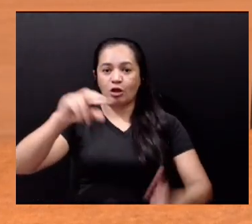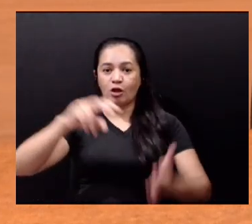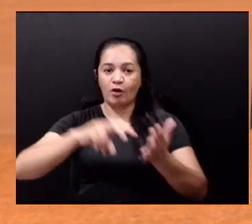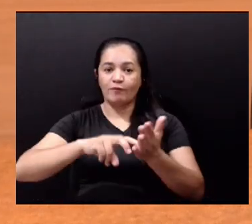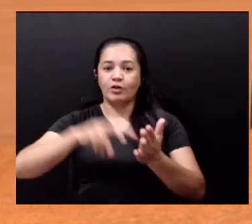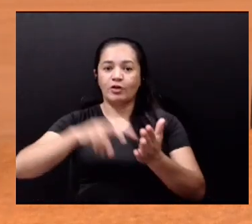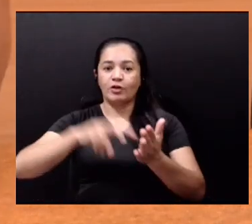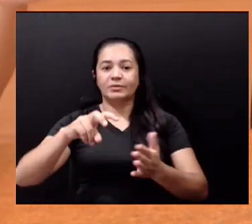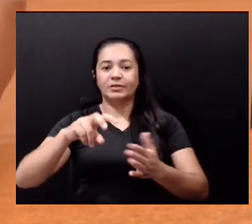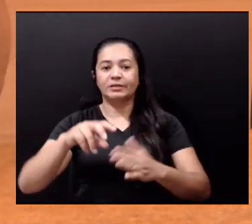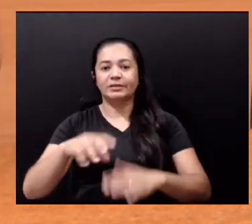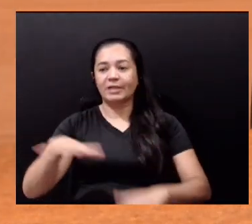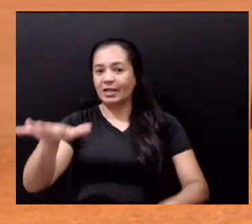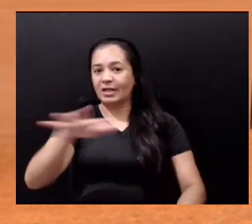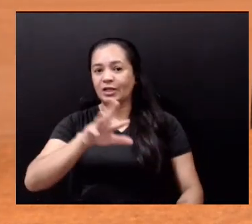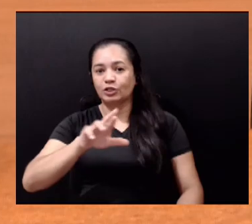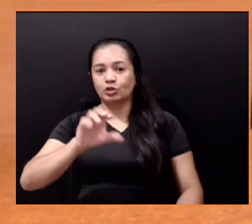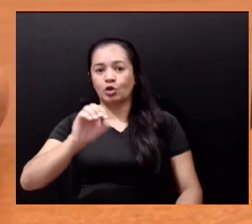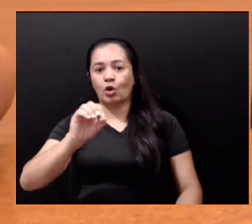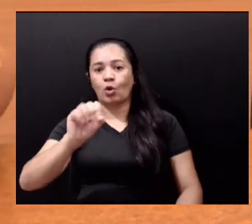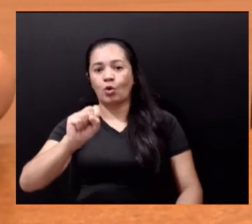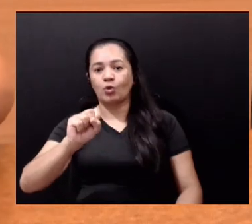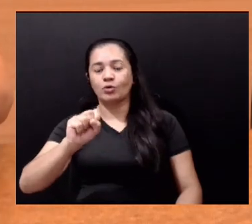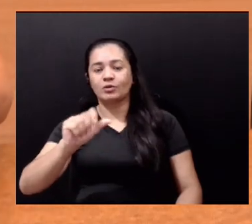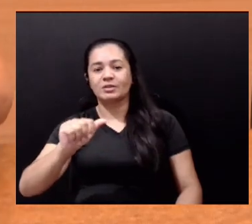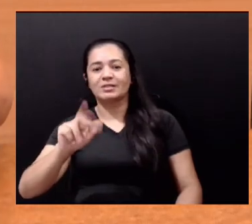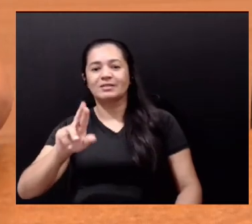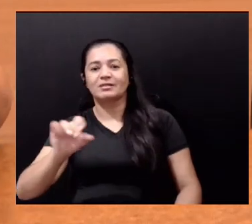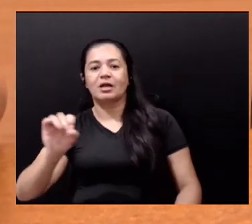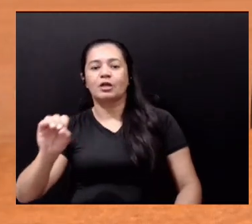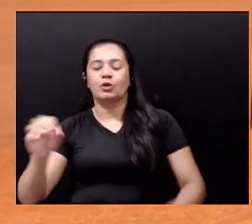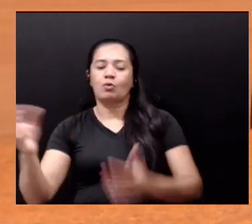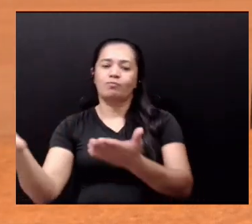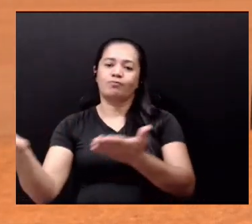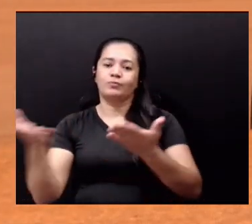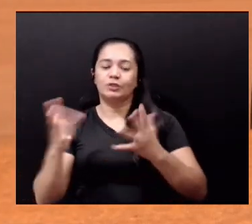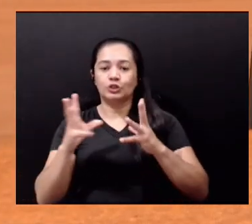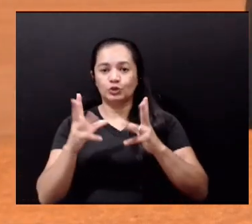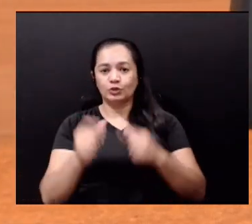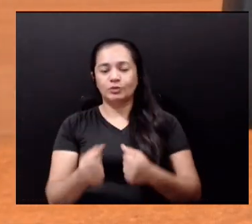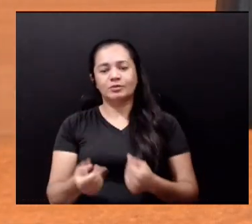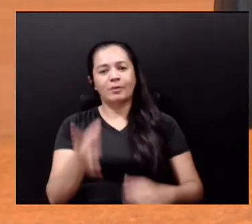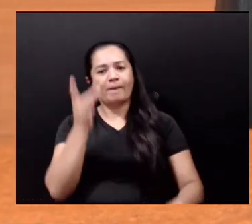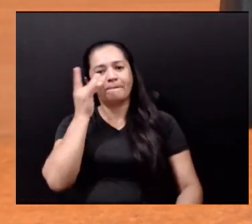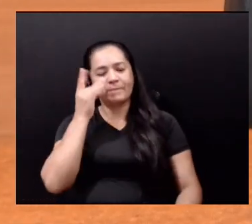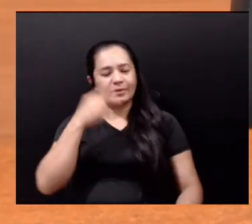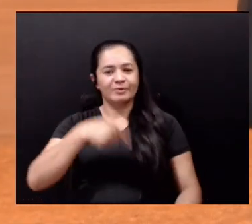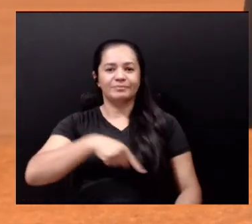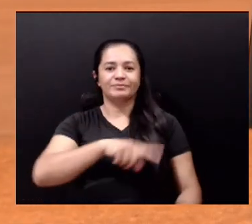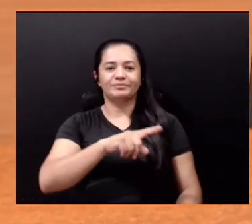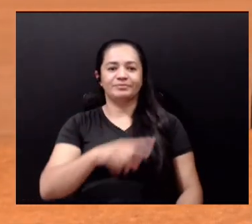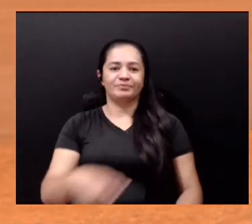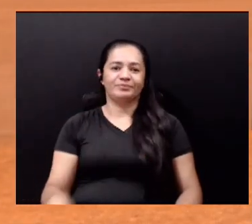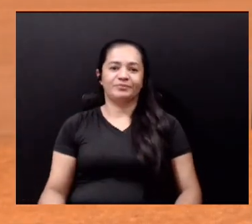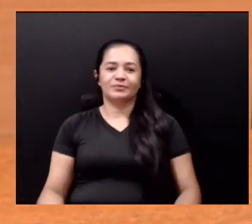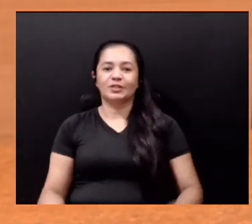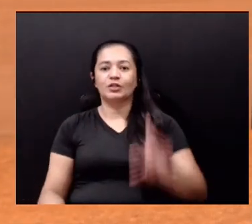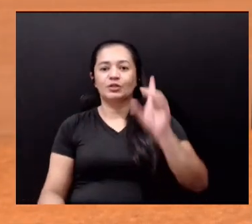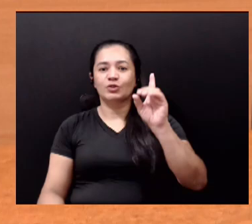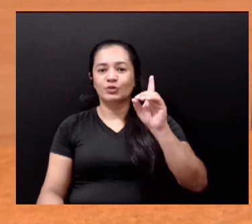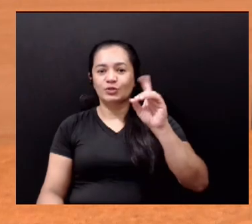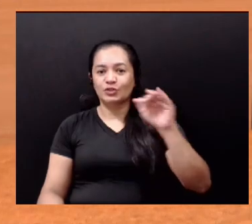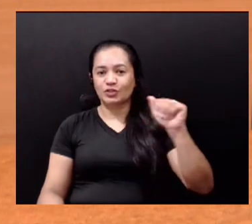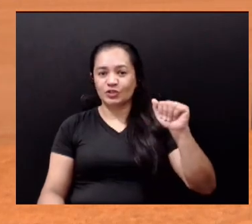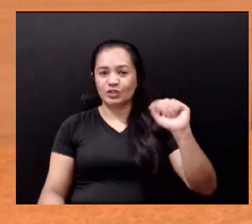E aí, então, convidar todo mundo também para estar presente no ato do Dia Internacional de Luta das